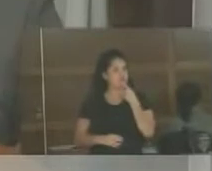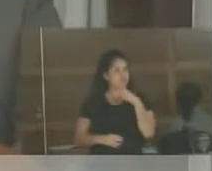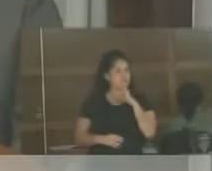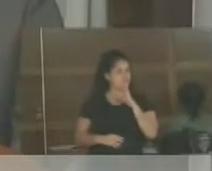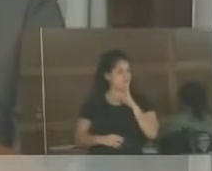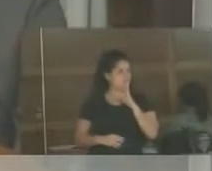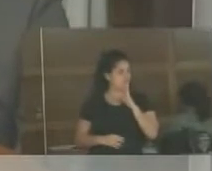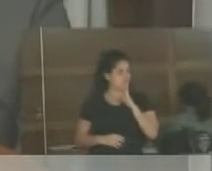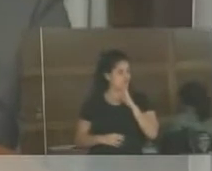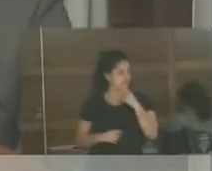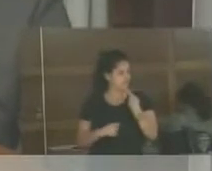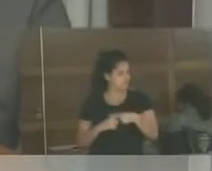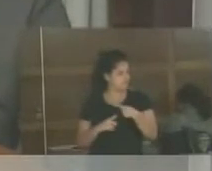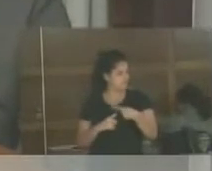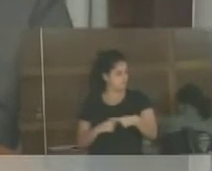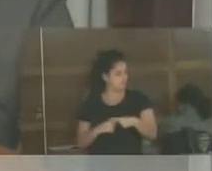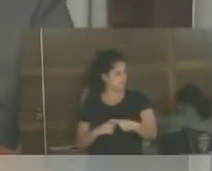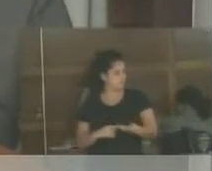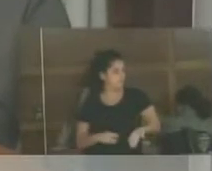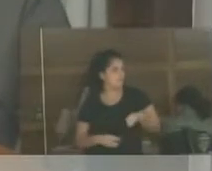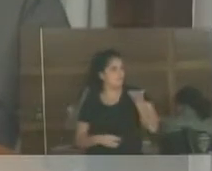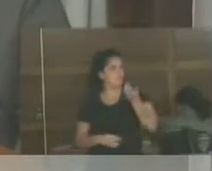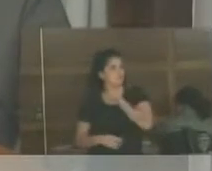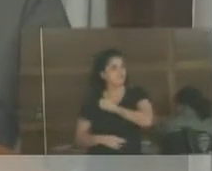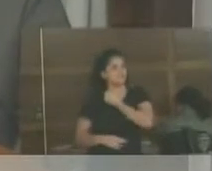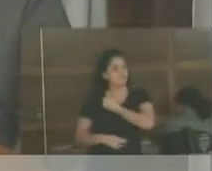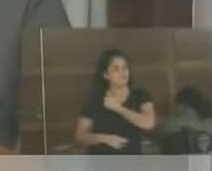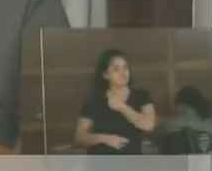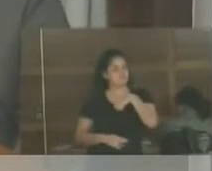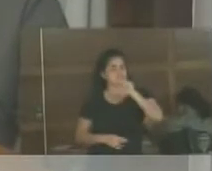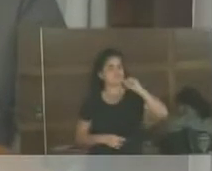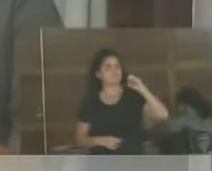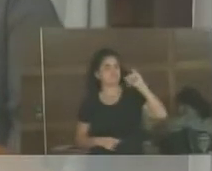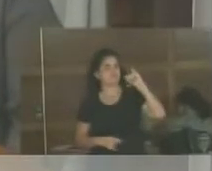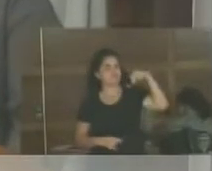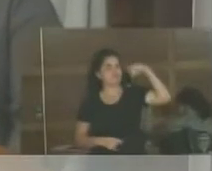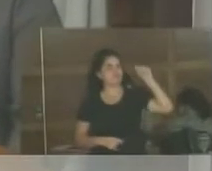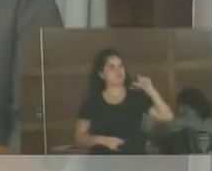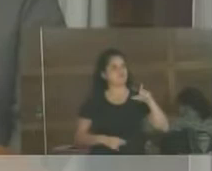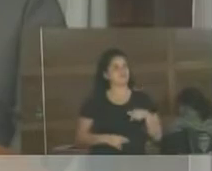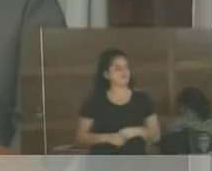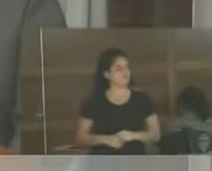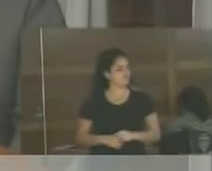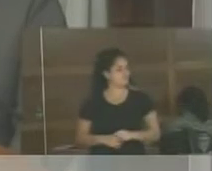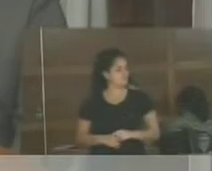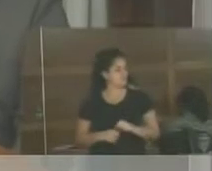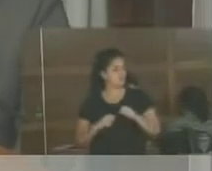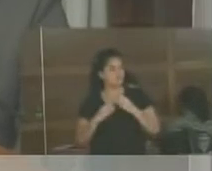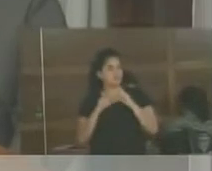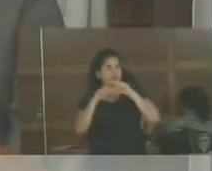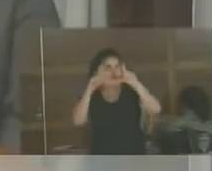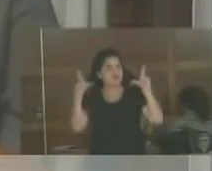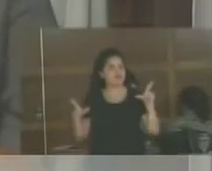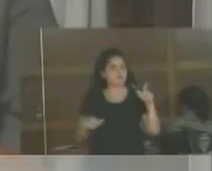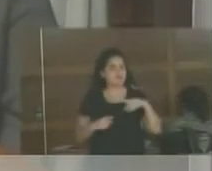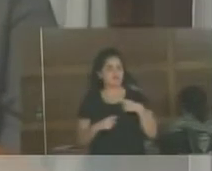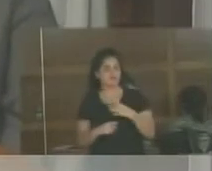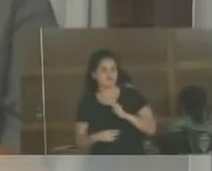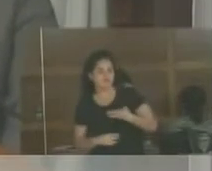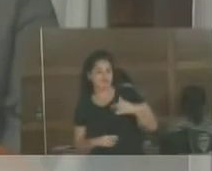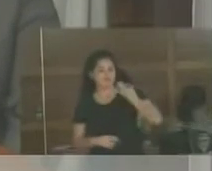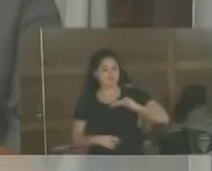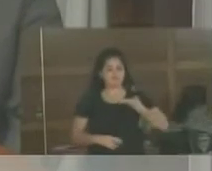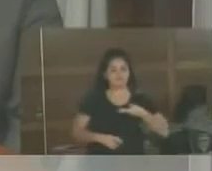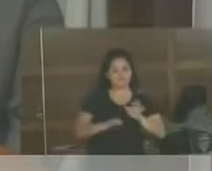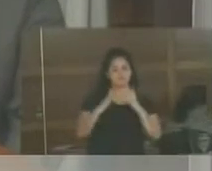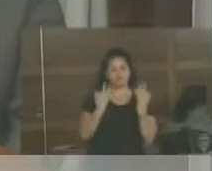aspas, é porque a maioria dos sinais são muito claros. E que muitas das vezes, às vezes a família, os amigos, acham que aquilo ali é besteira, que a pessoa quer chamar a